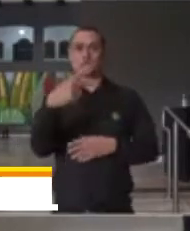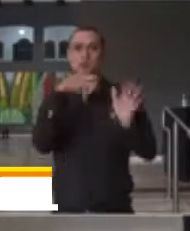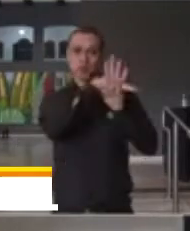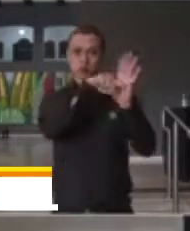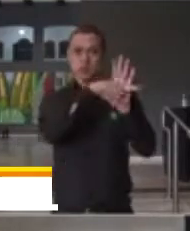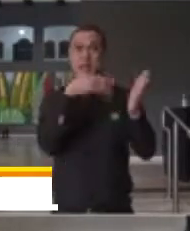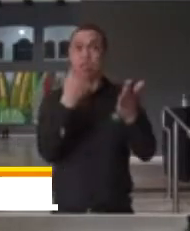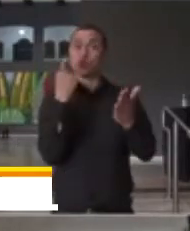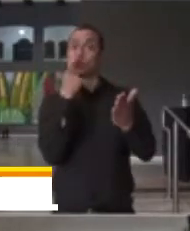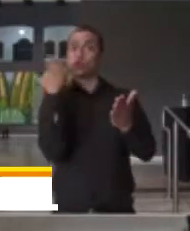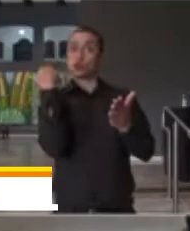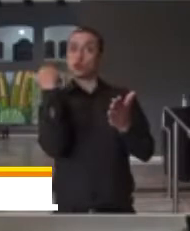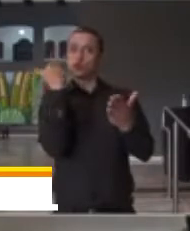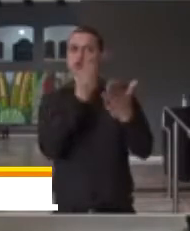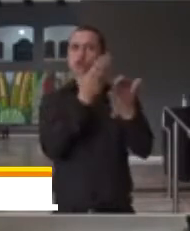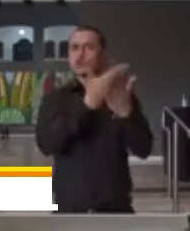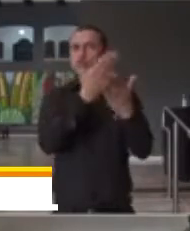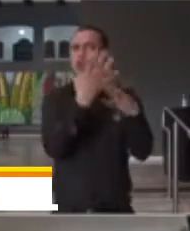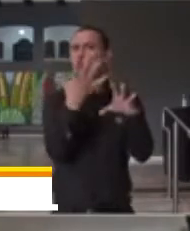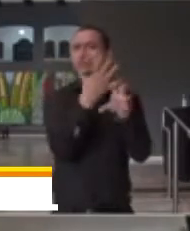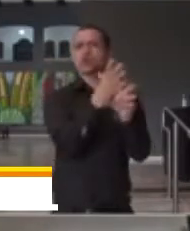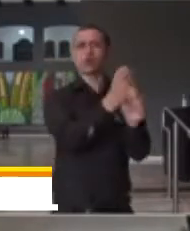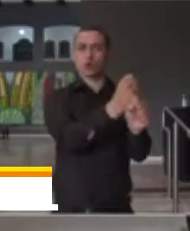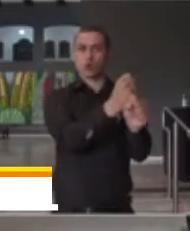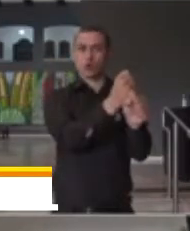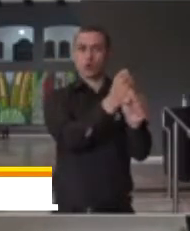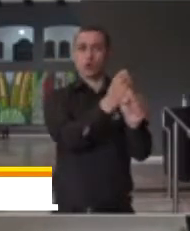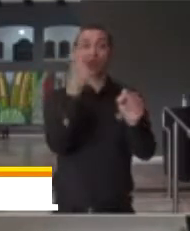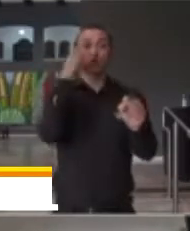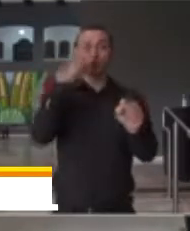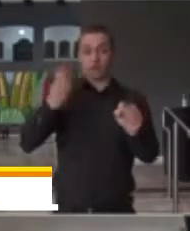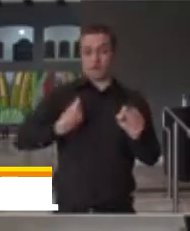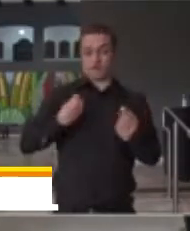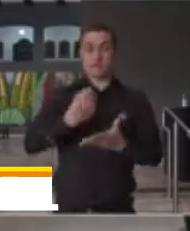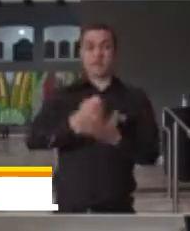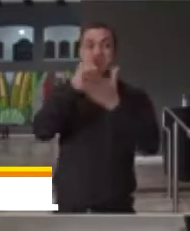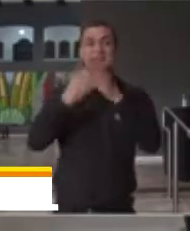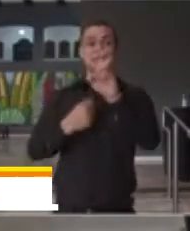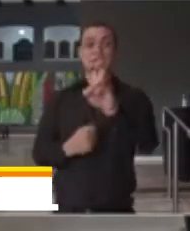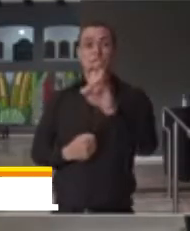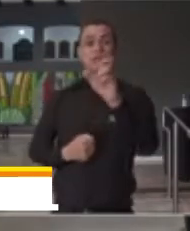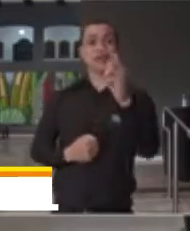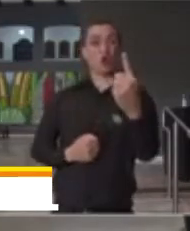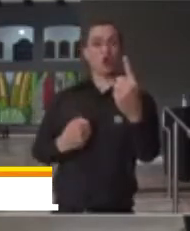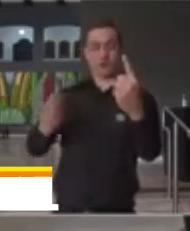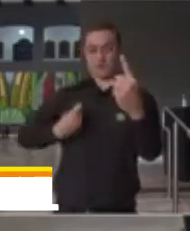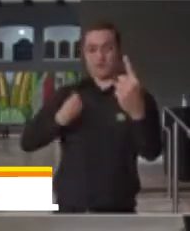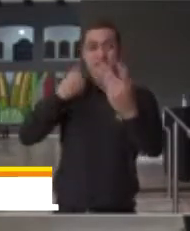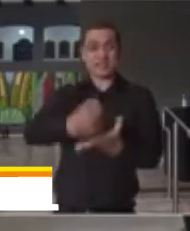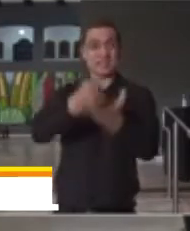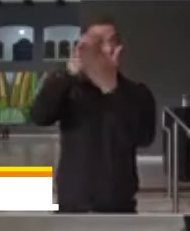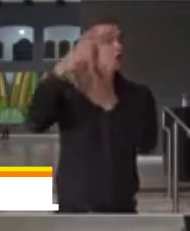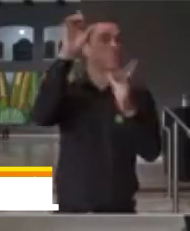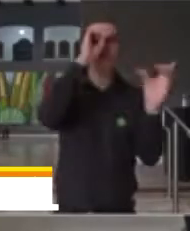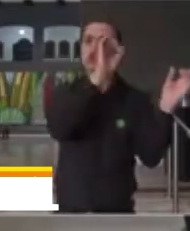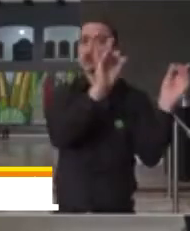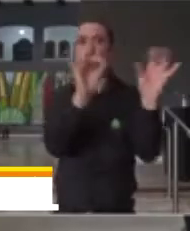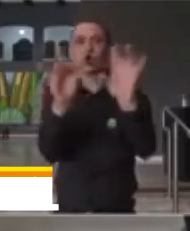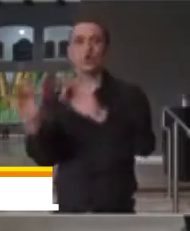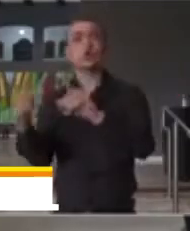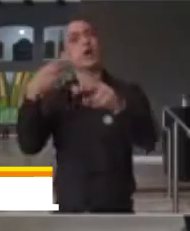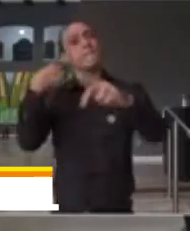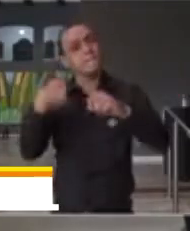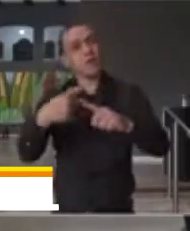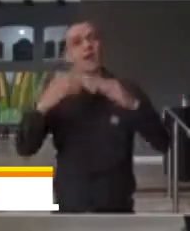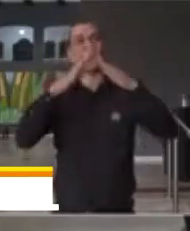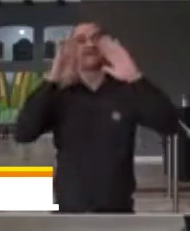no estudo recentemente concluído a 51 vidas todos os dias pelo